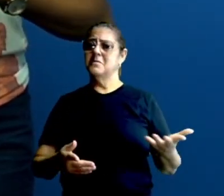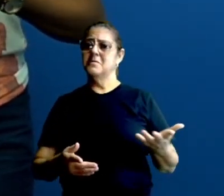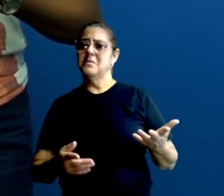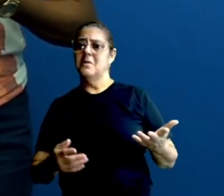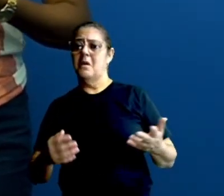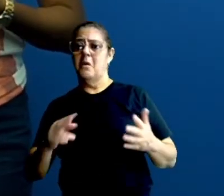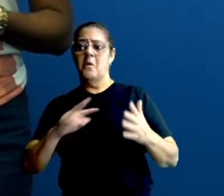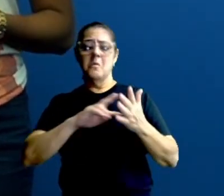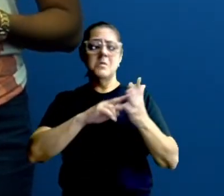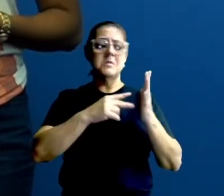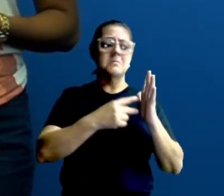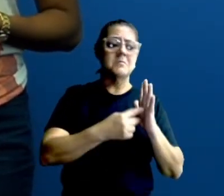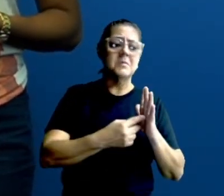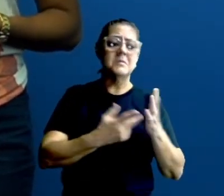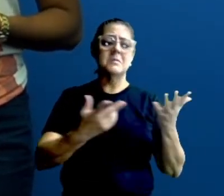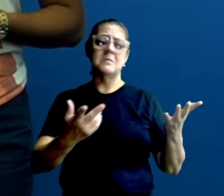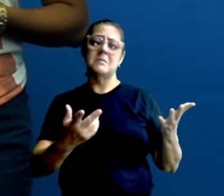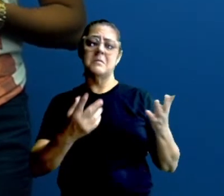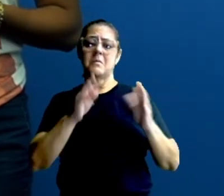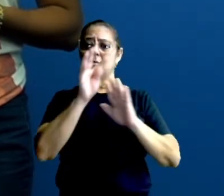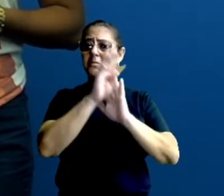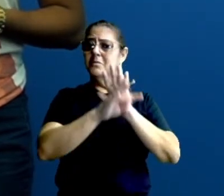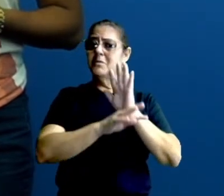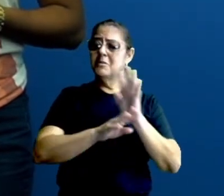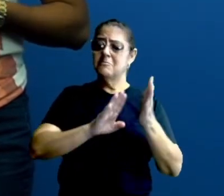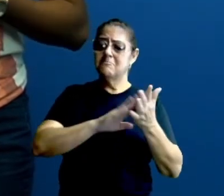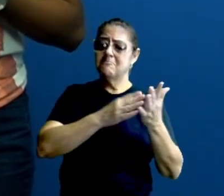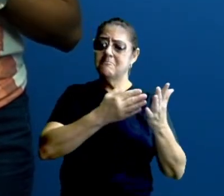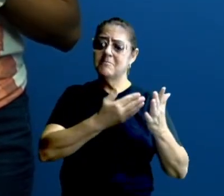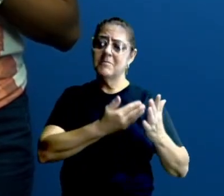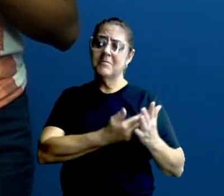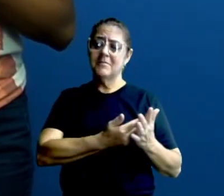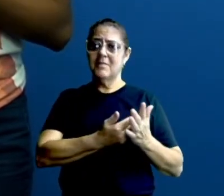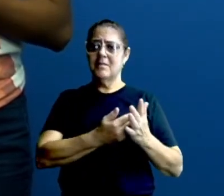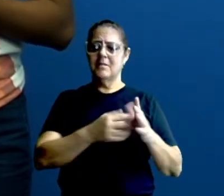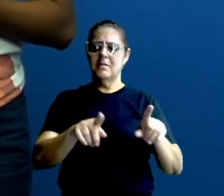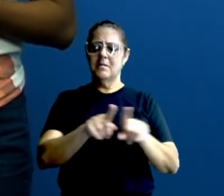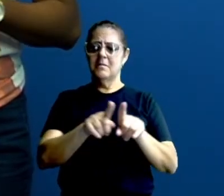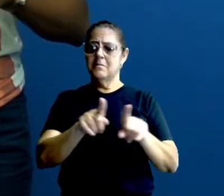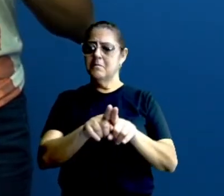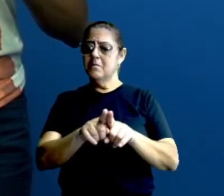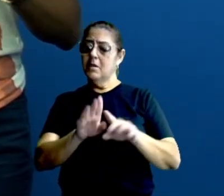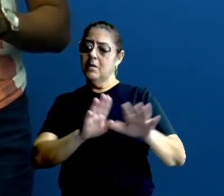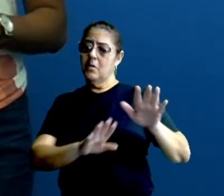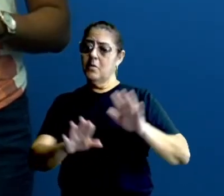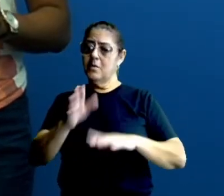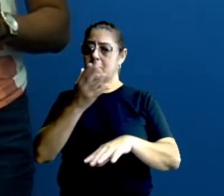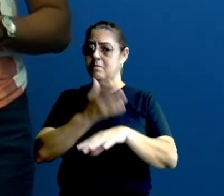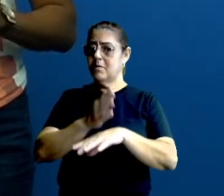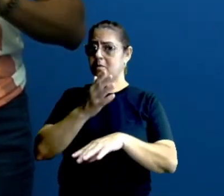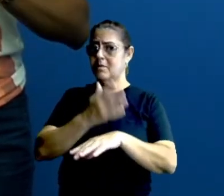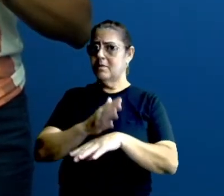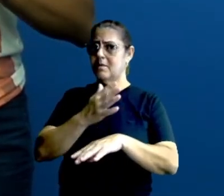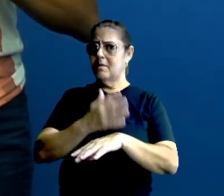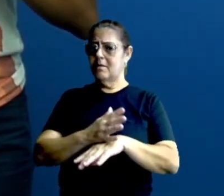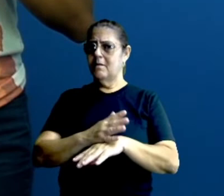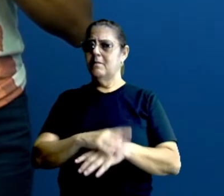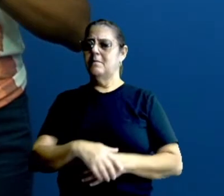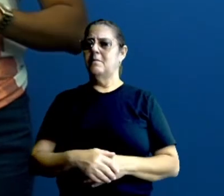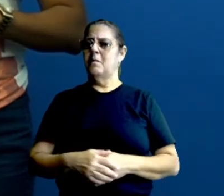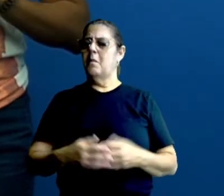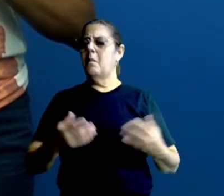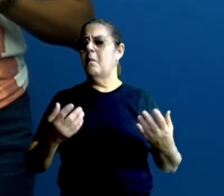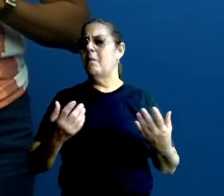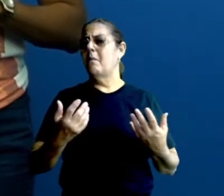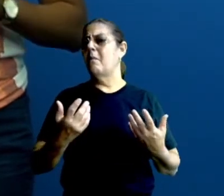sobre a interpretação desse texto a gente precisa também ter cuidado na hora de praticar e eu trouxe para vocês hoje uma